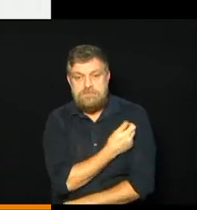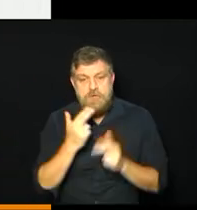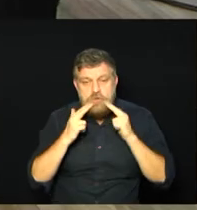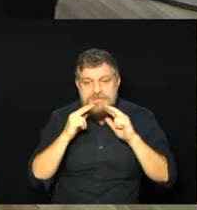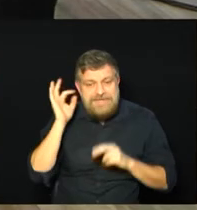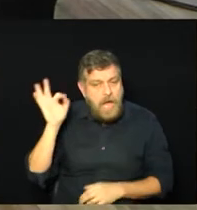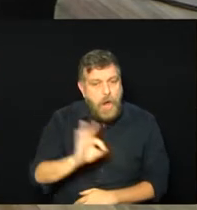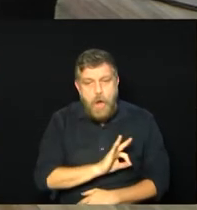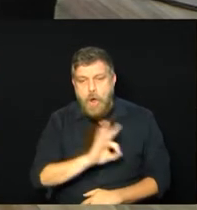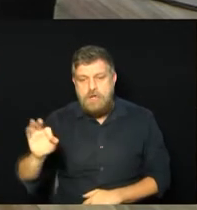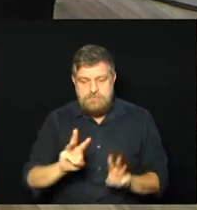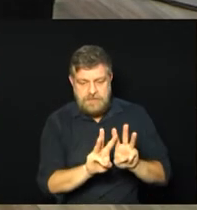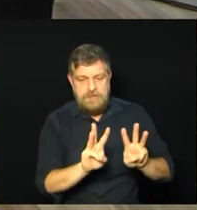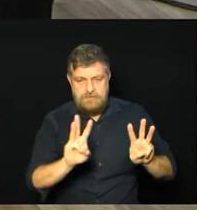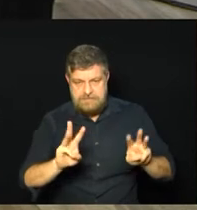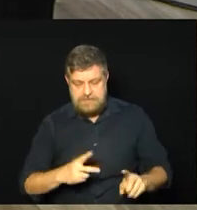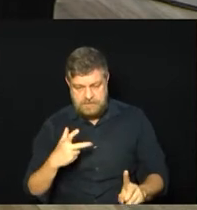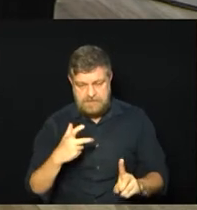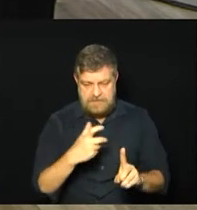no